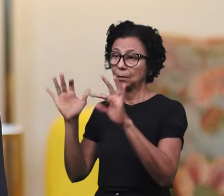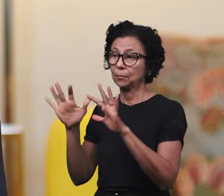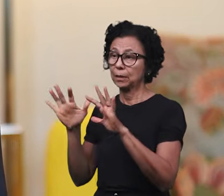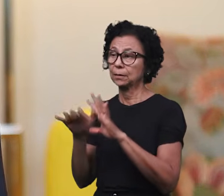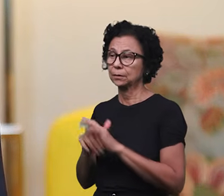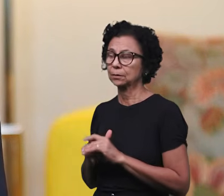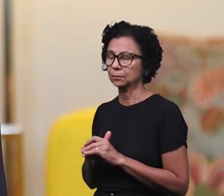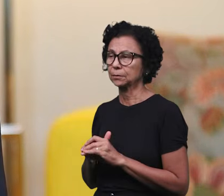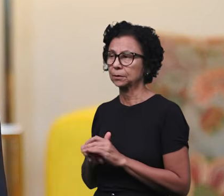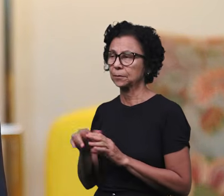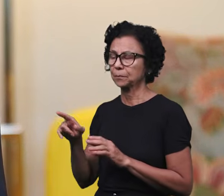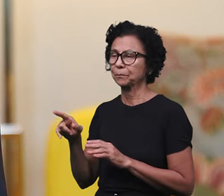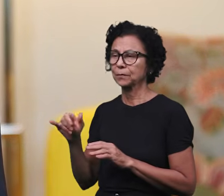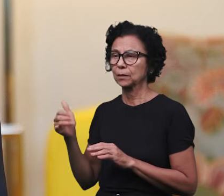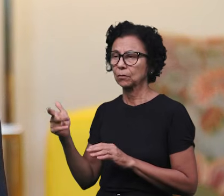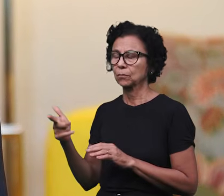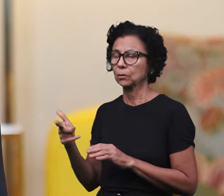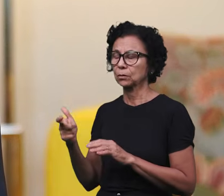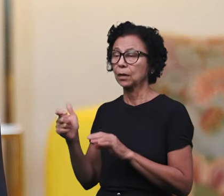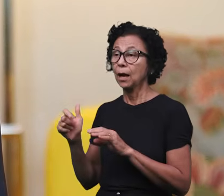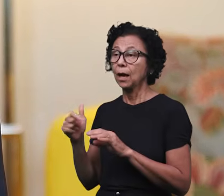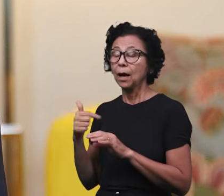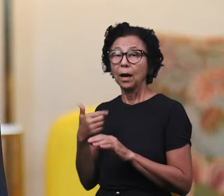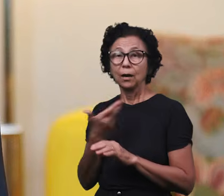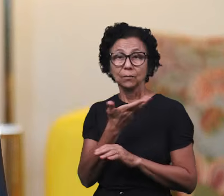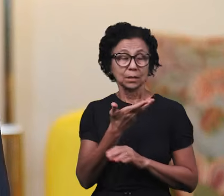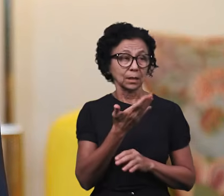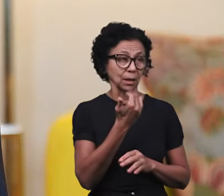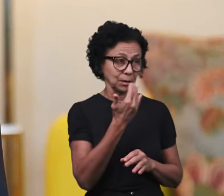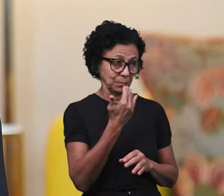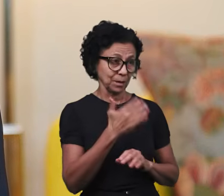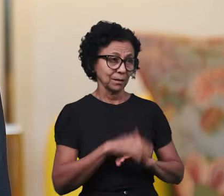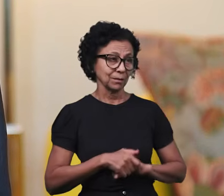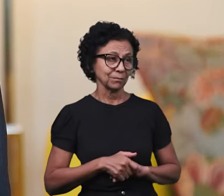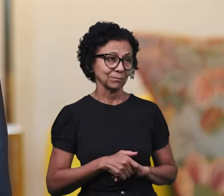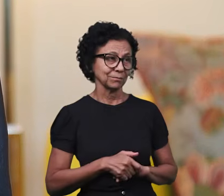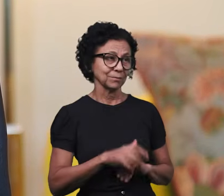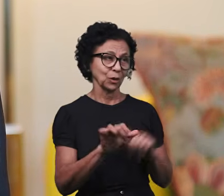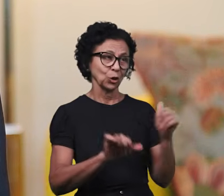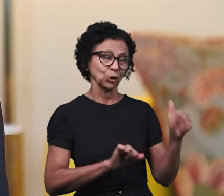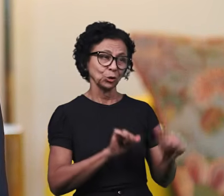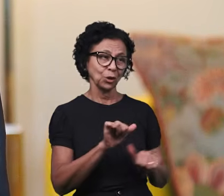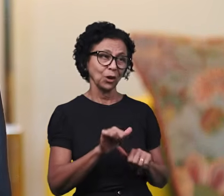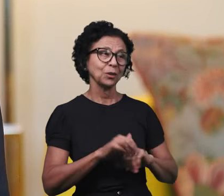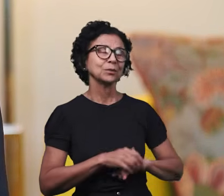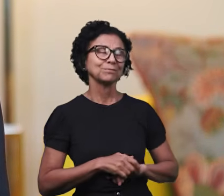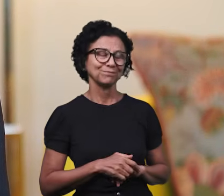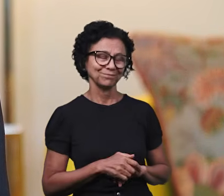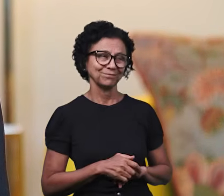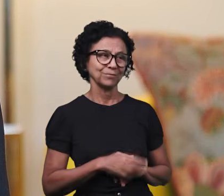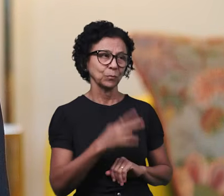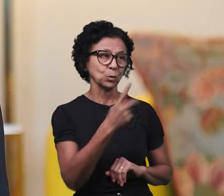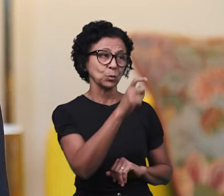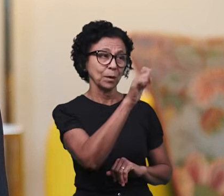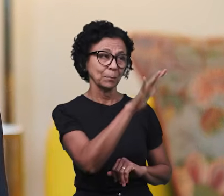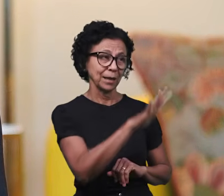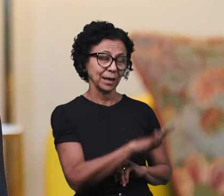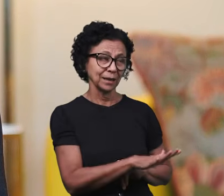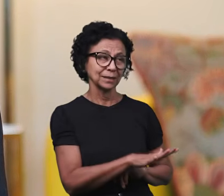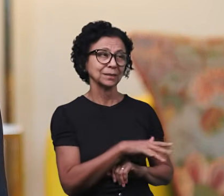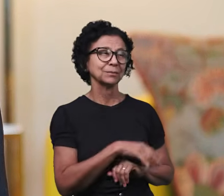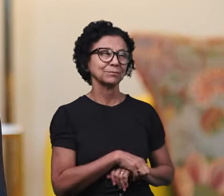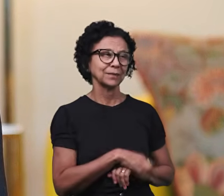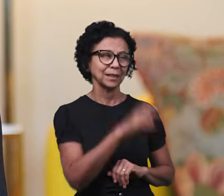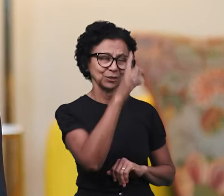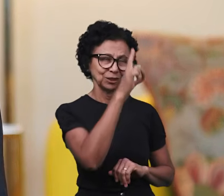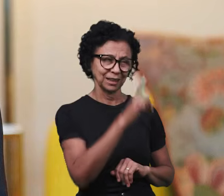troco pela sua primogenitura. E naquele momento, Esaú desprezou a primogenitura, desprezou